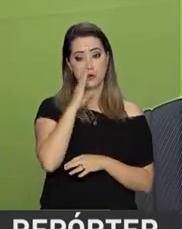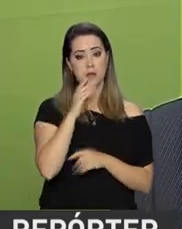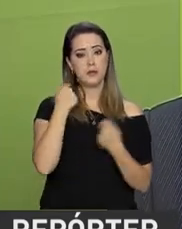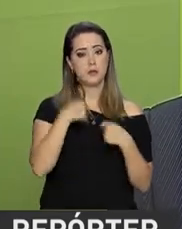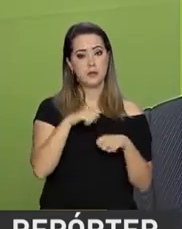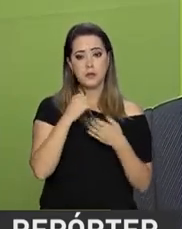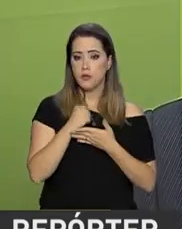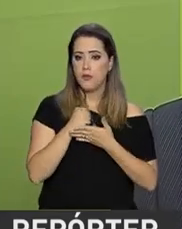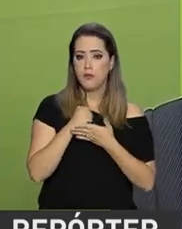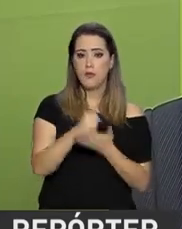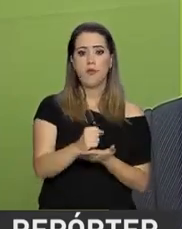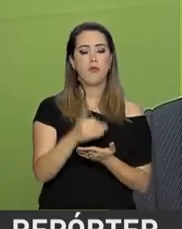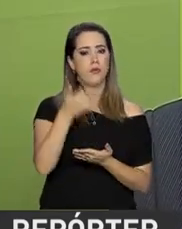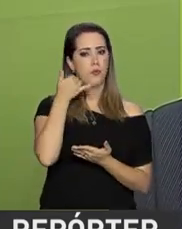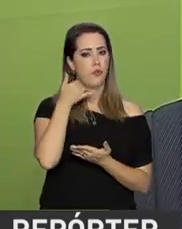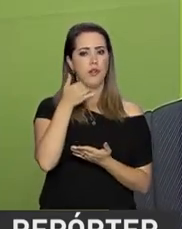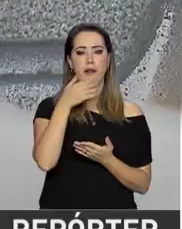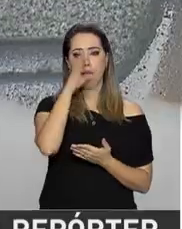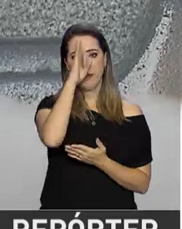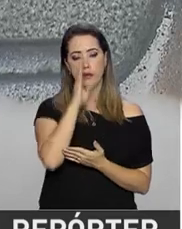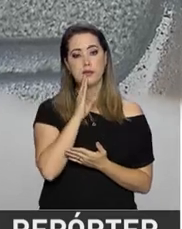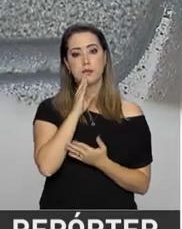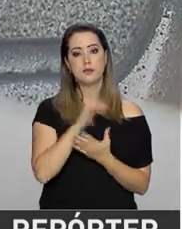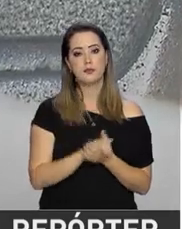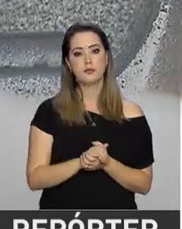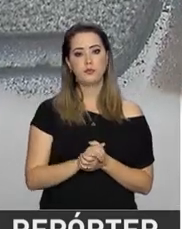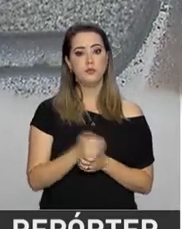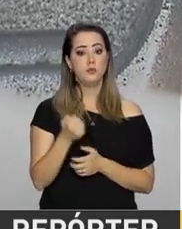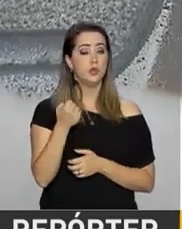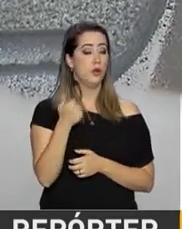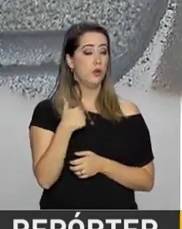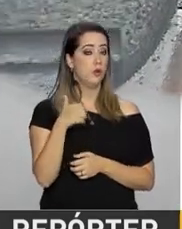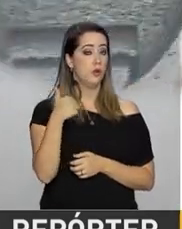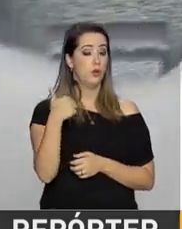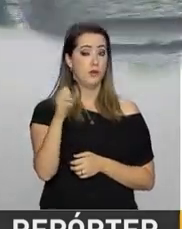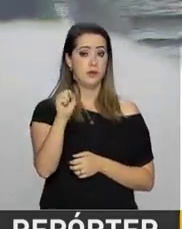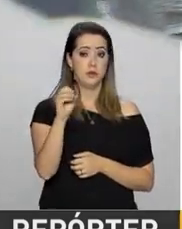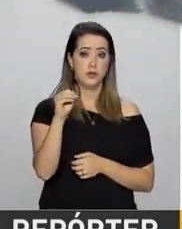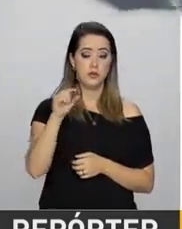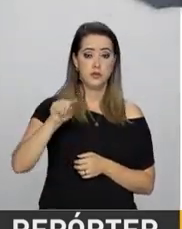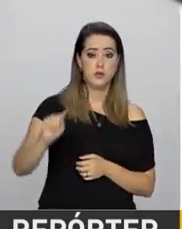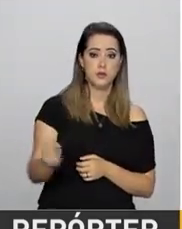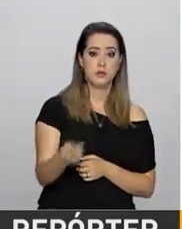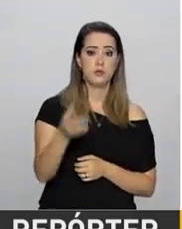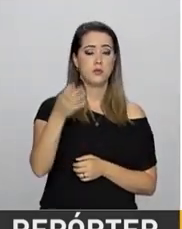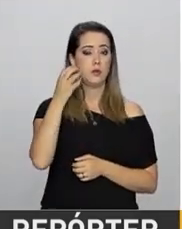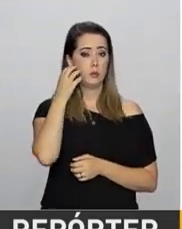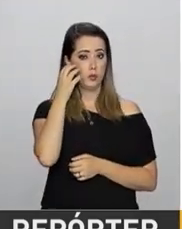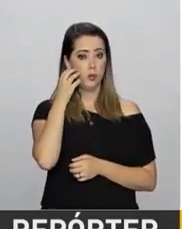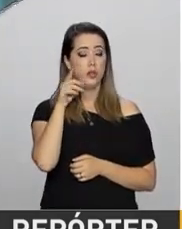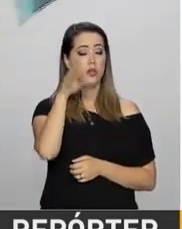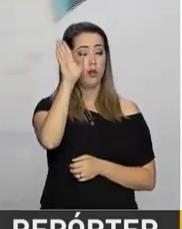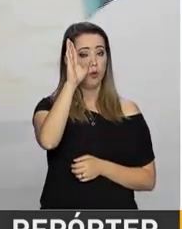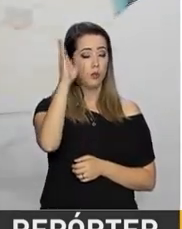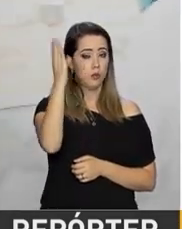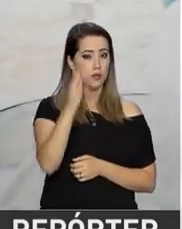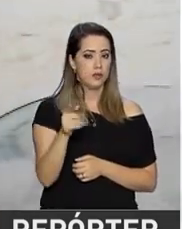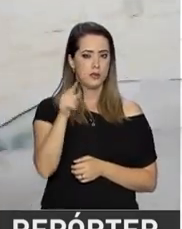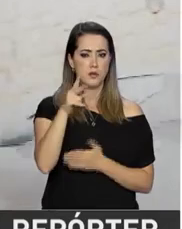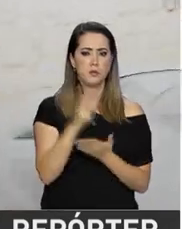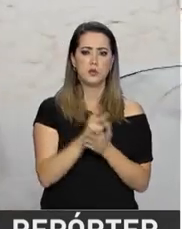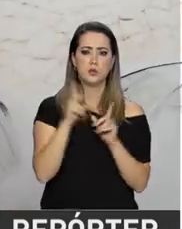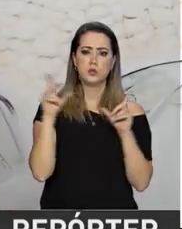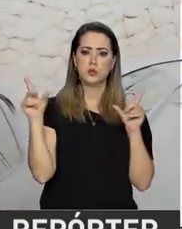ter as chamadas de forma gratuita. Existem quase 800 mil orelhões no Brasil. Apesar do uso desses aparelhos